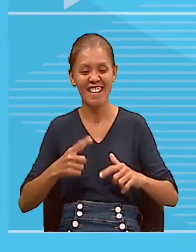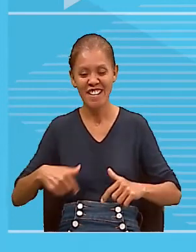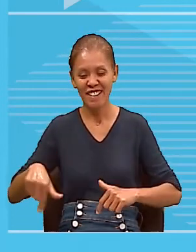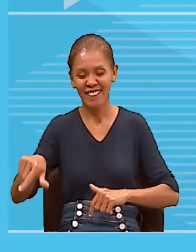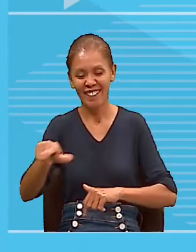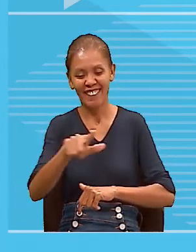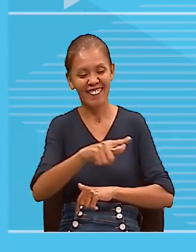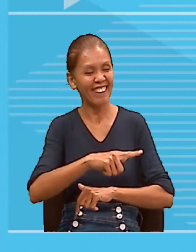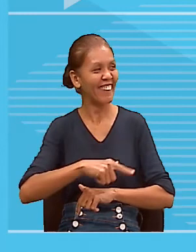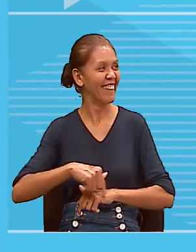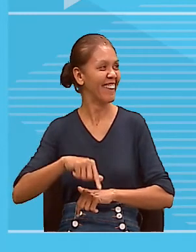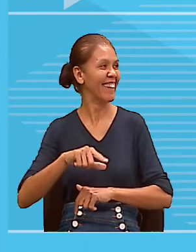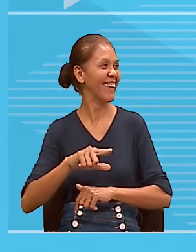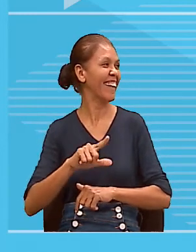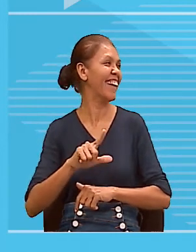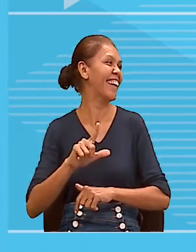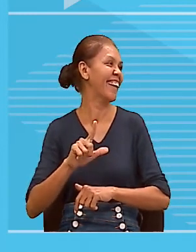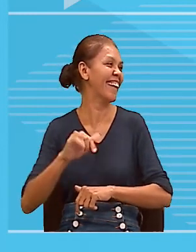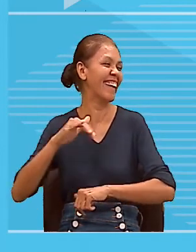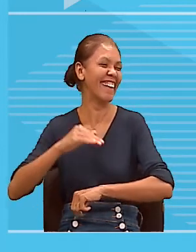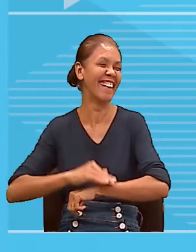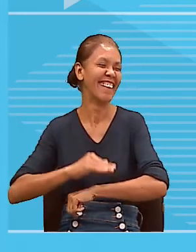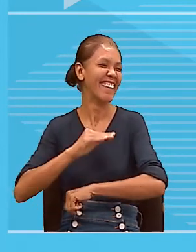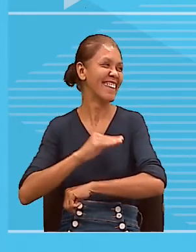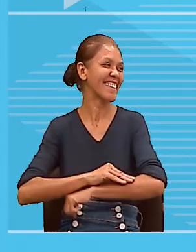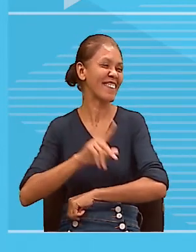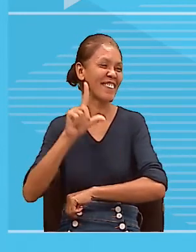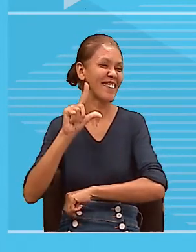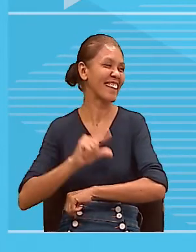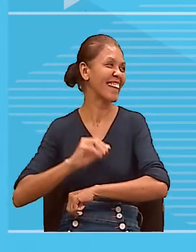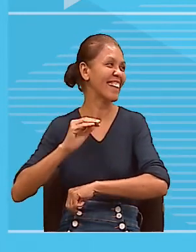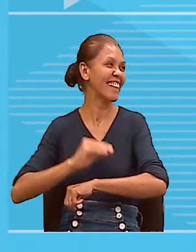eu pensei que ia ser um sapinho na lagoa tia